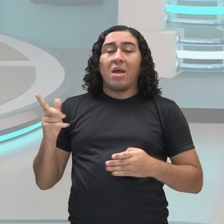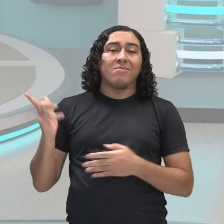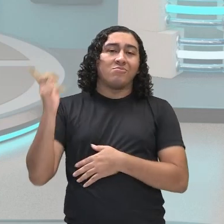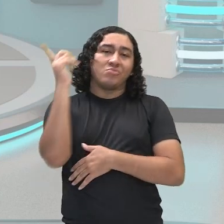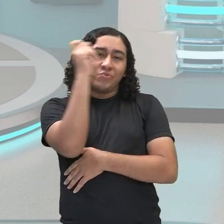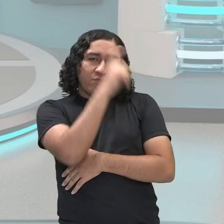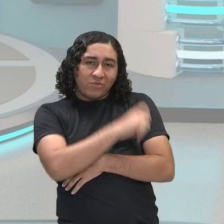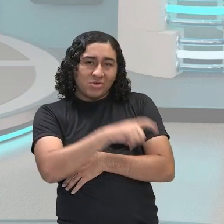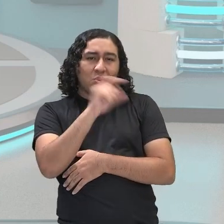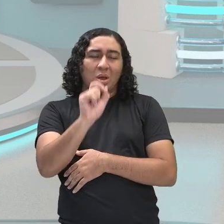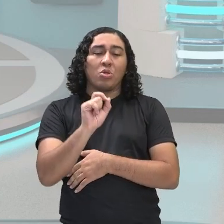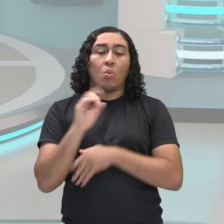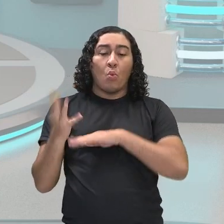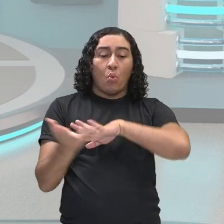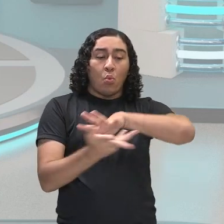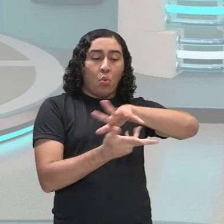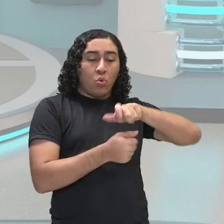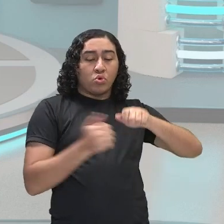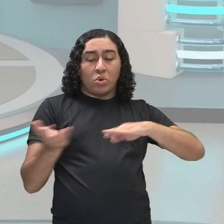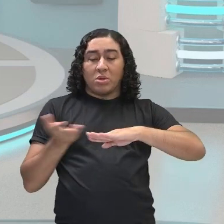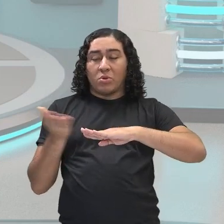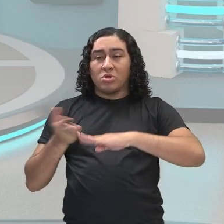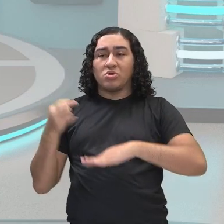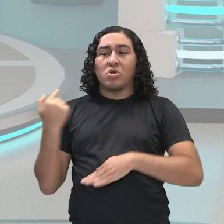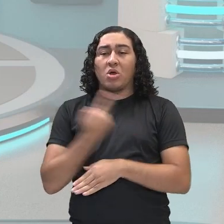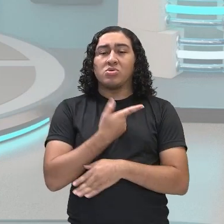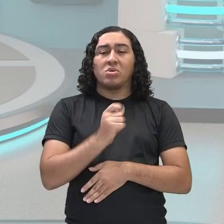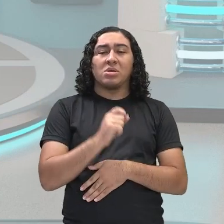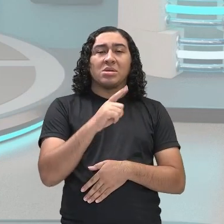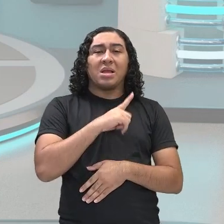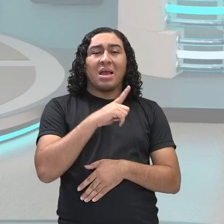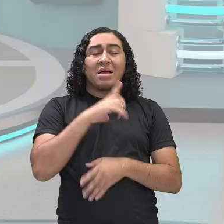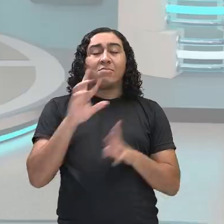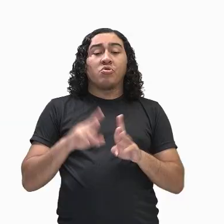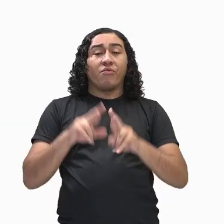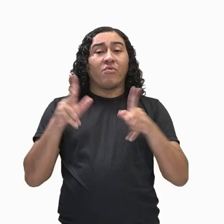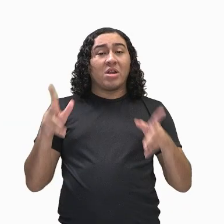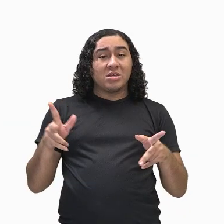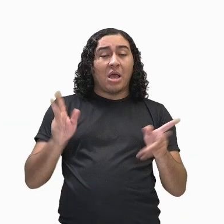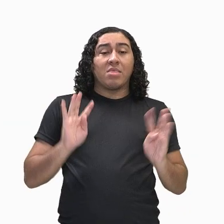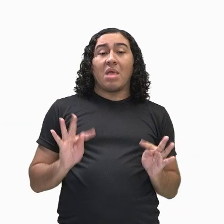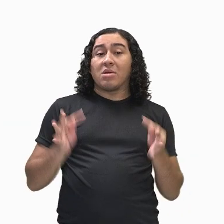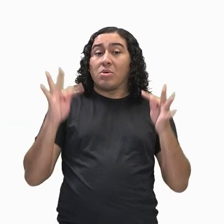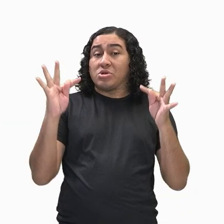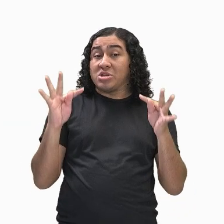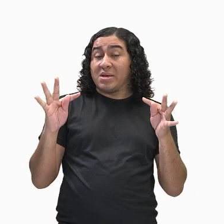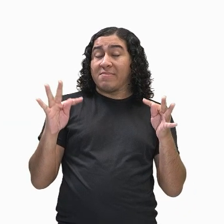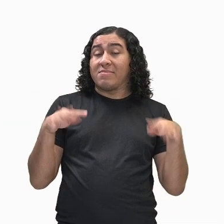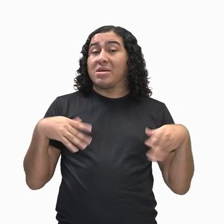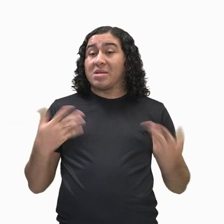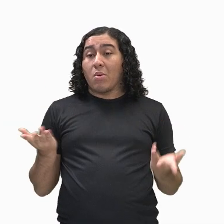difícil no mundo contemporâneo a gente se afastar da tecnologia. Então vamos falar agora de arte